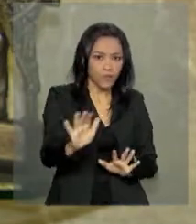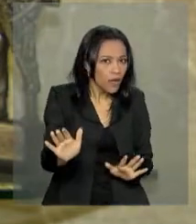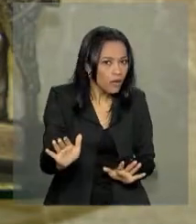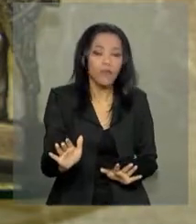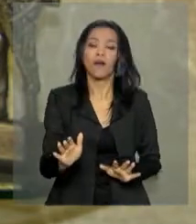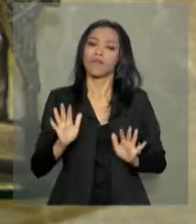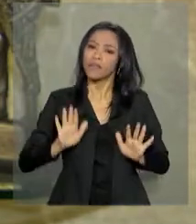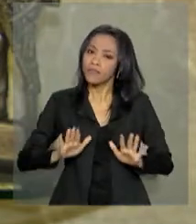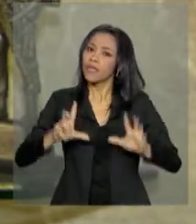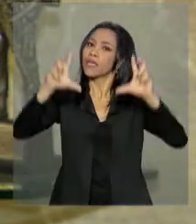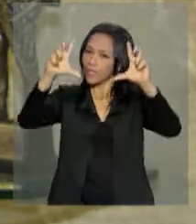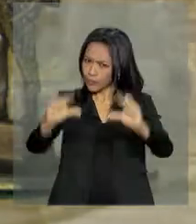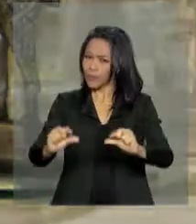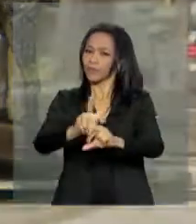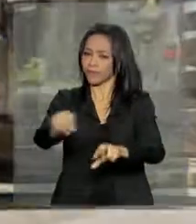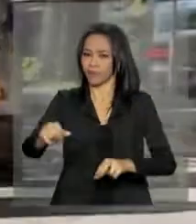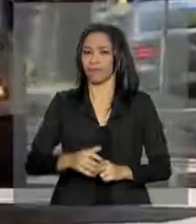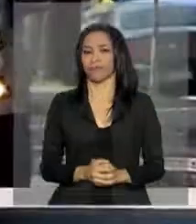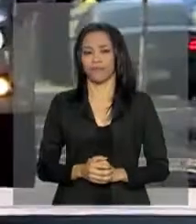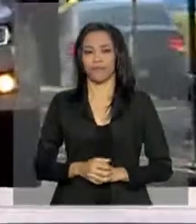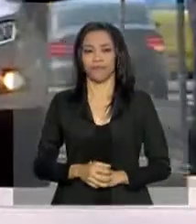mas os índices vão reduzir, tenho certeza.